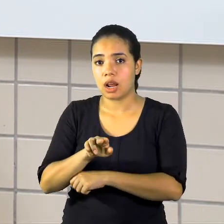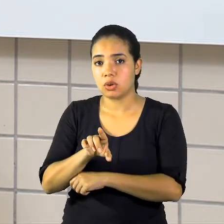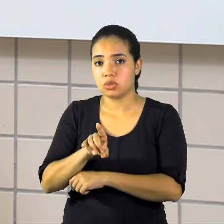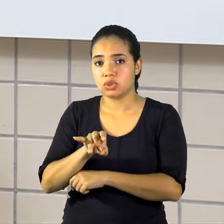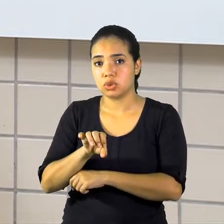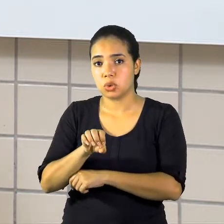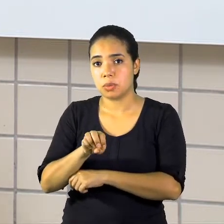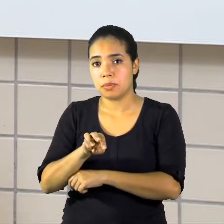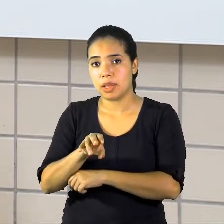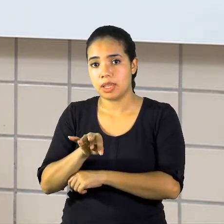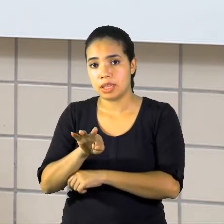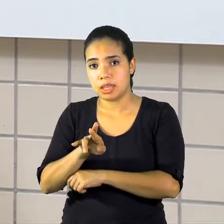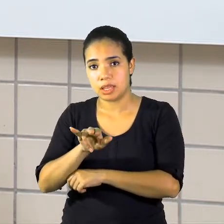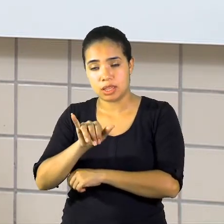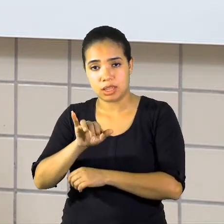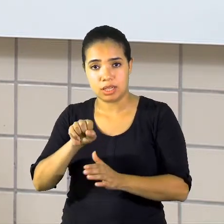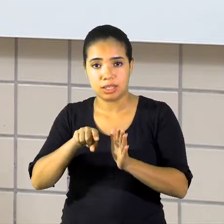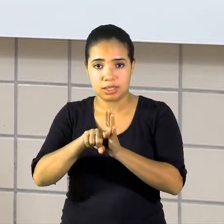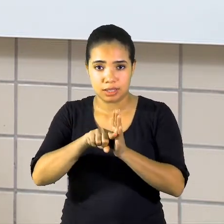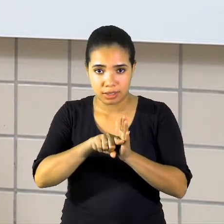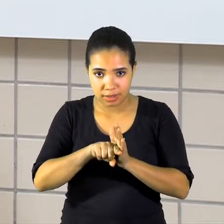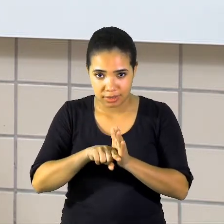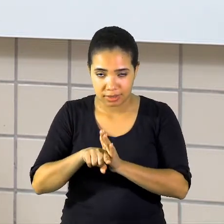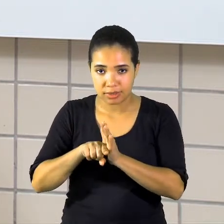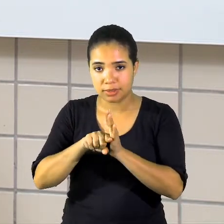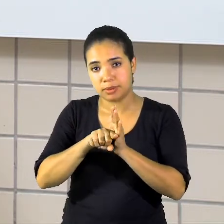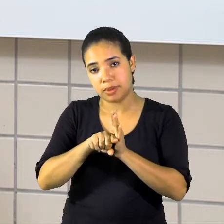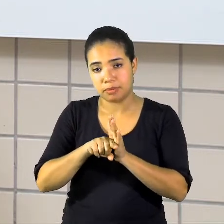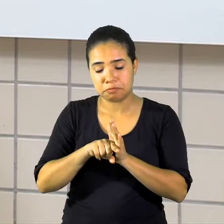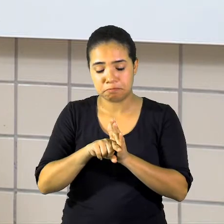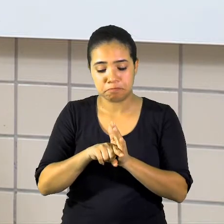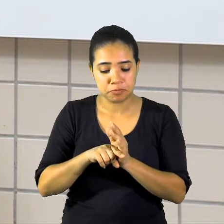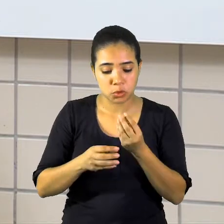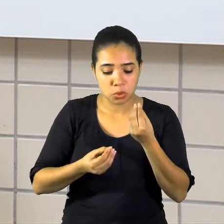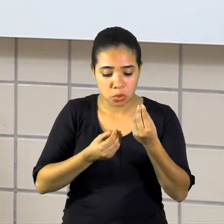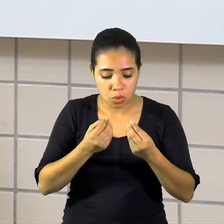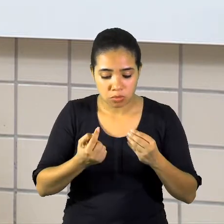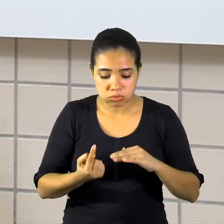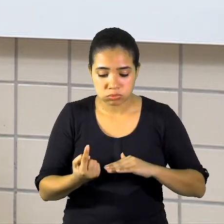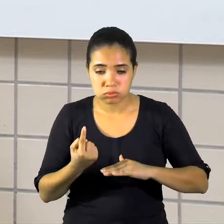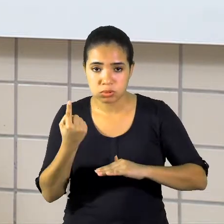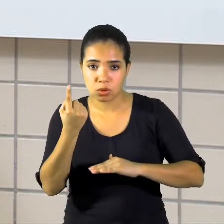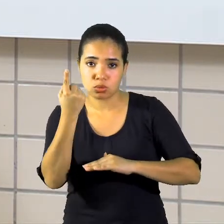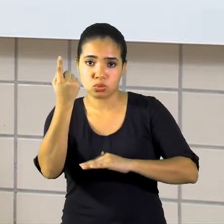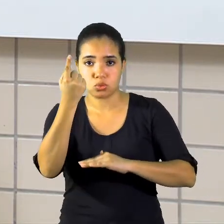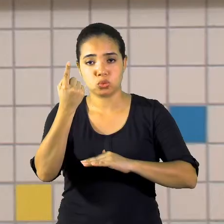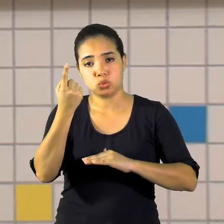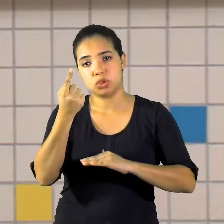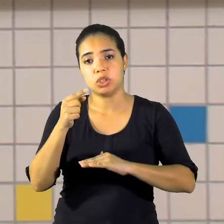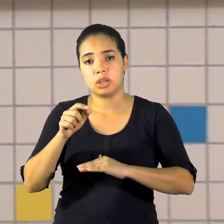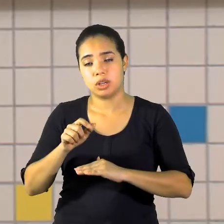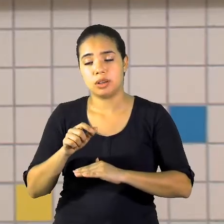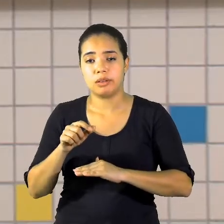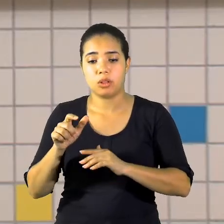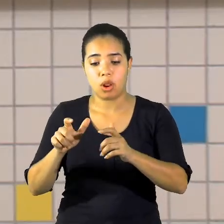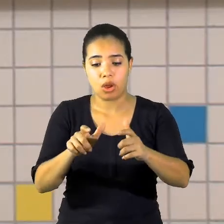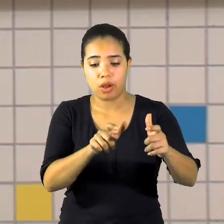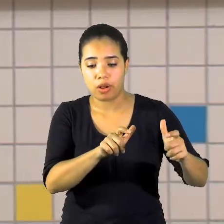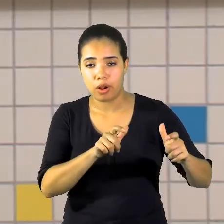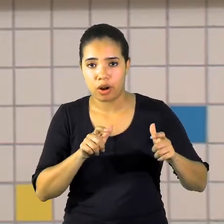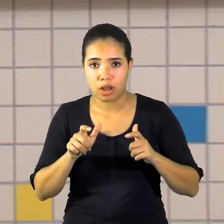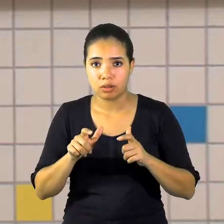que a gente vai analisar os fatores de altitude daquele determinado espaço. Latitude